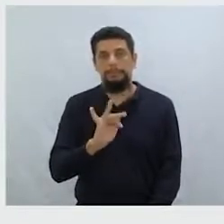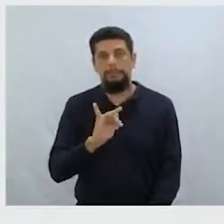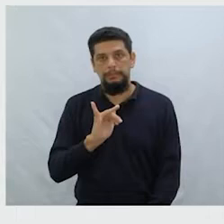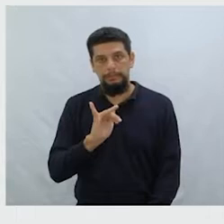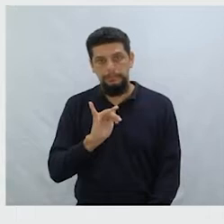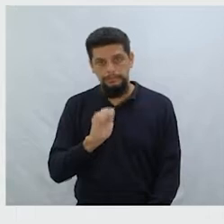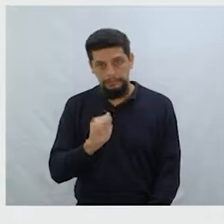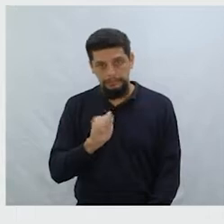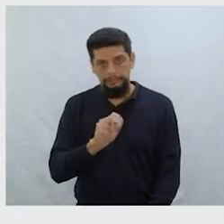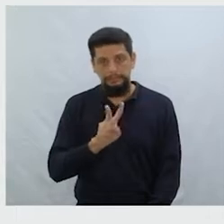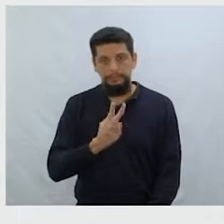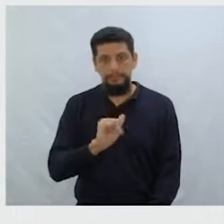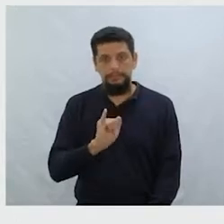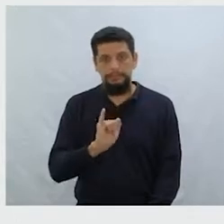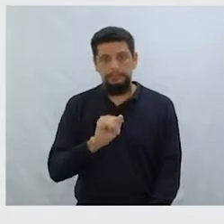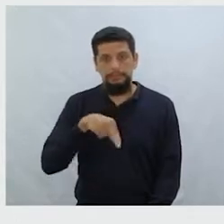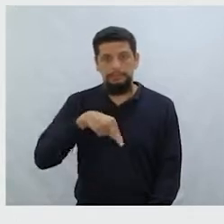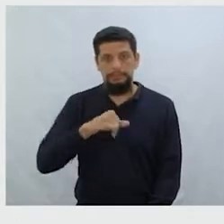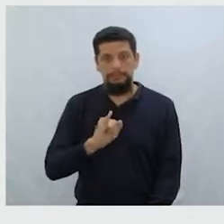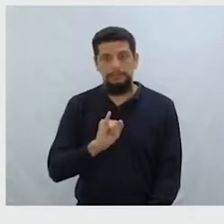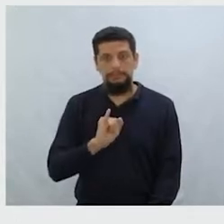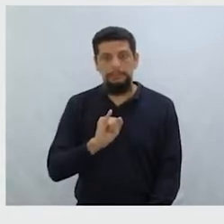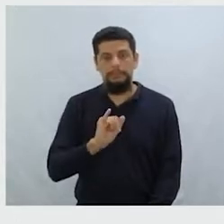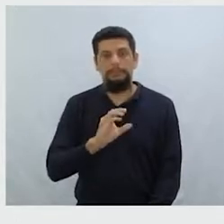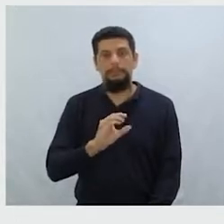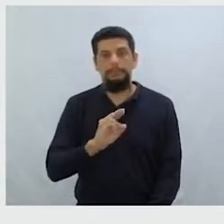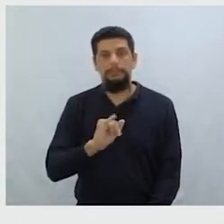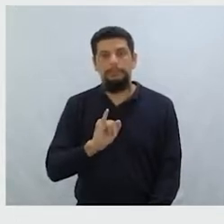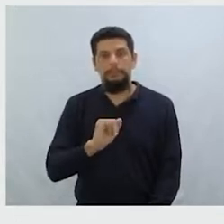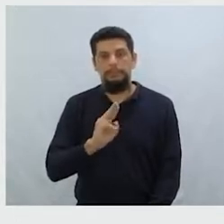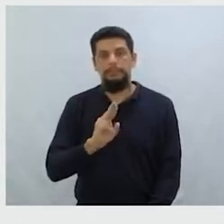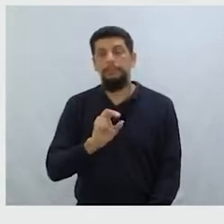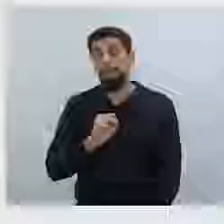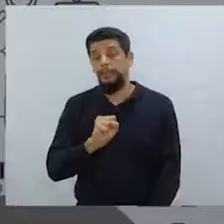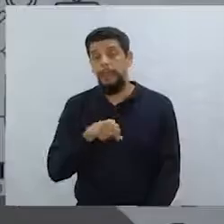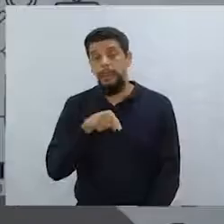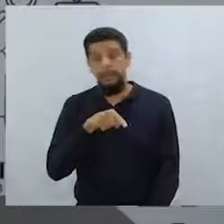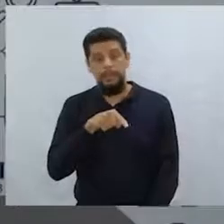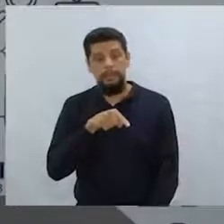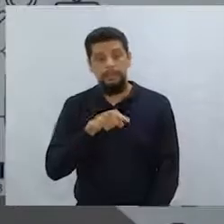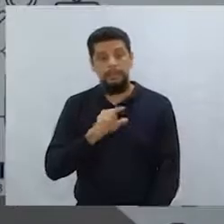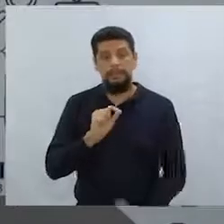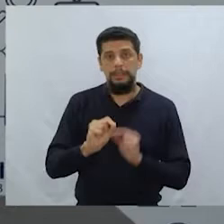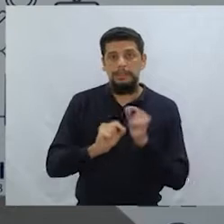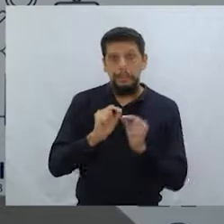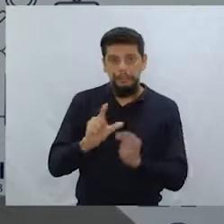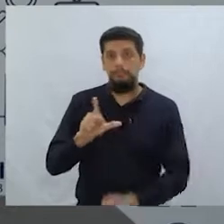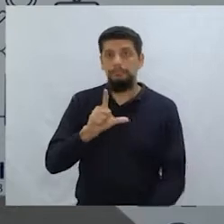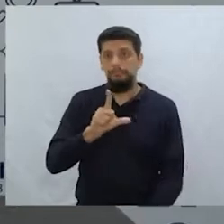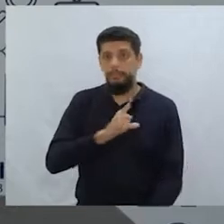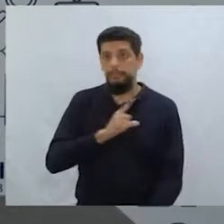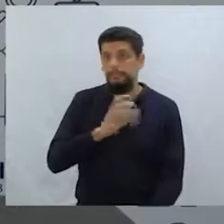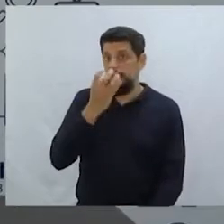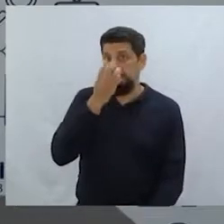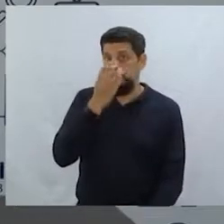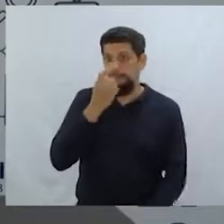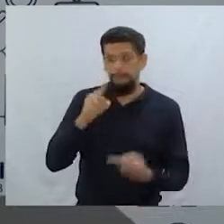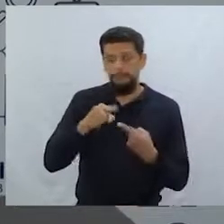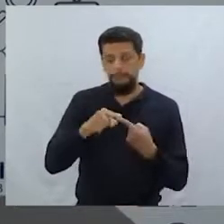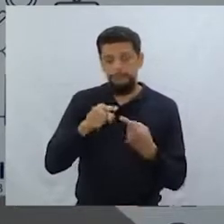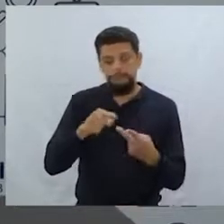Sofia e Vinícius. Então, esses são os que têm o